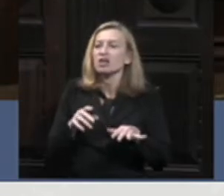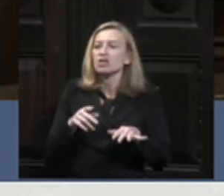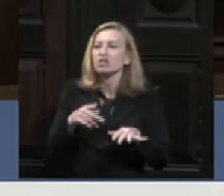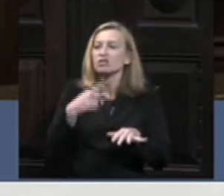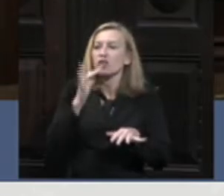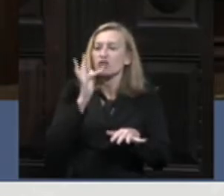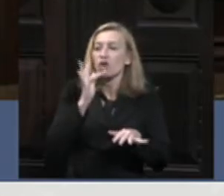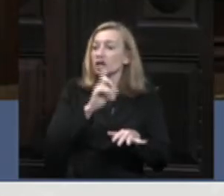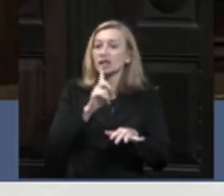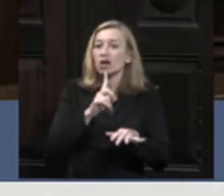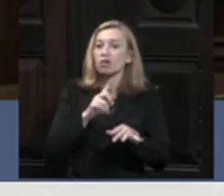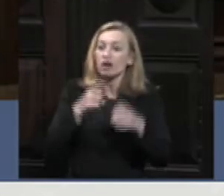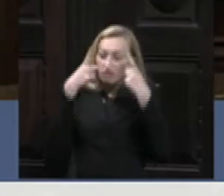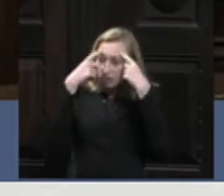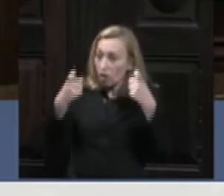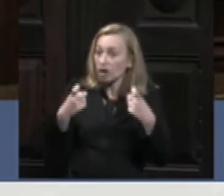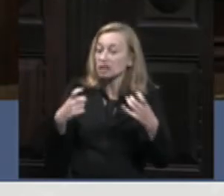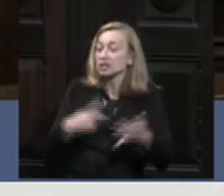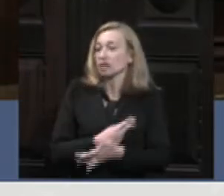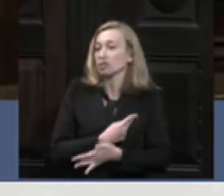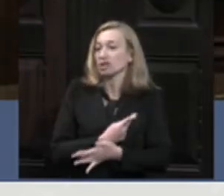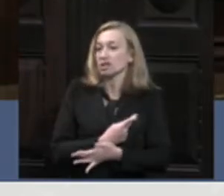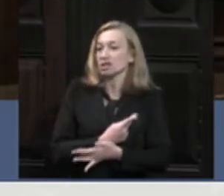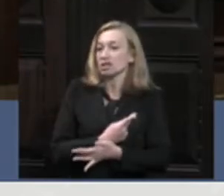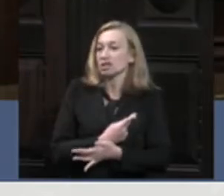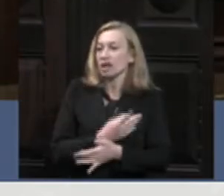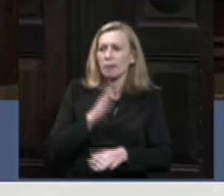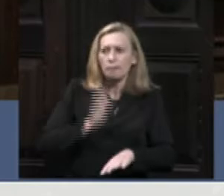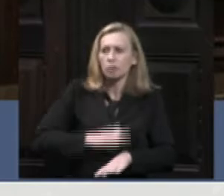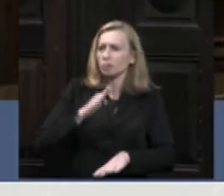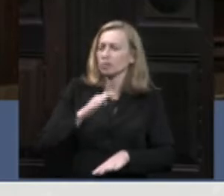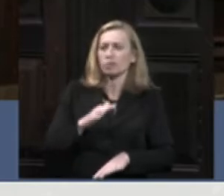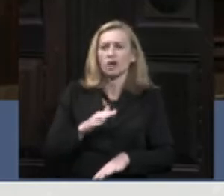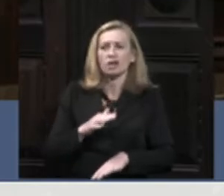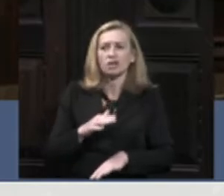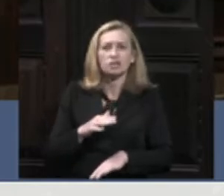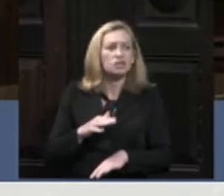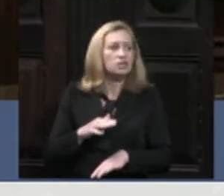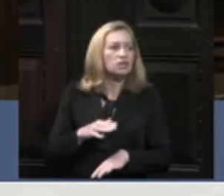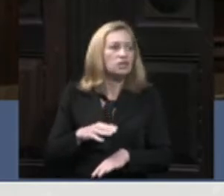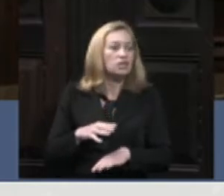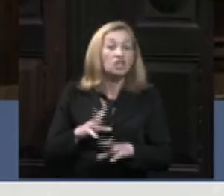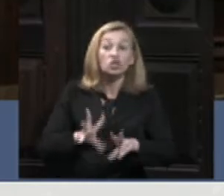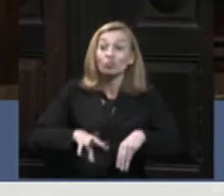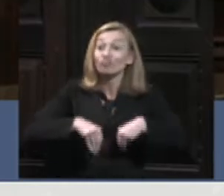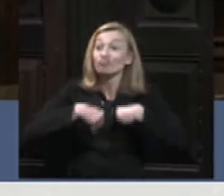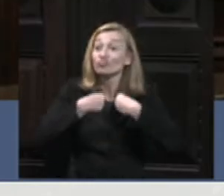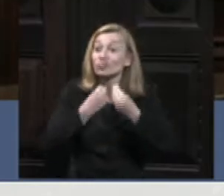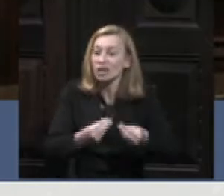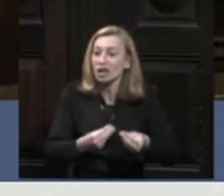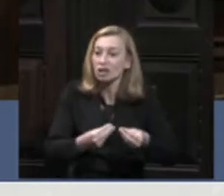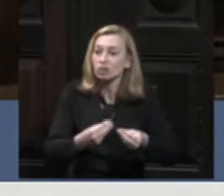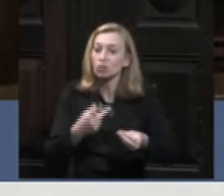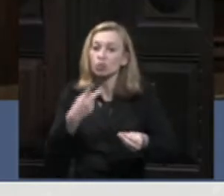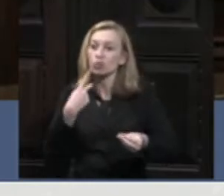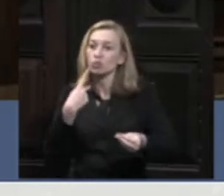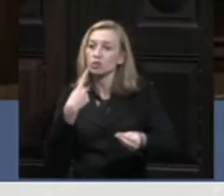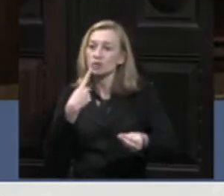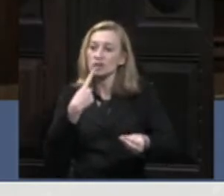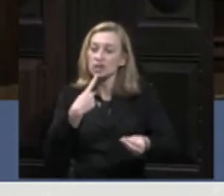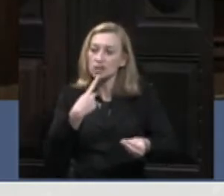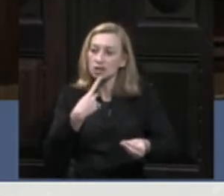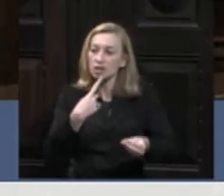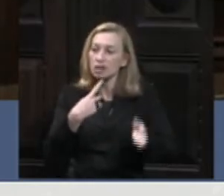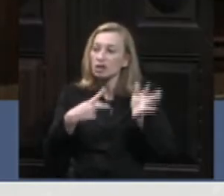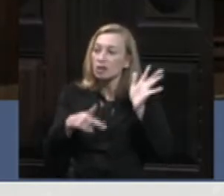pela violência. É muito mais que isso. É entrega do nosso patrimônio ao